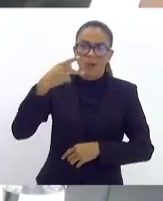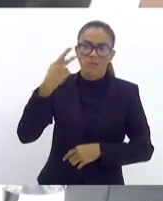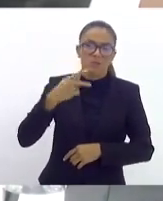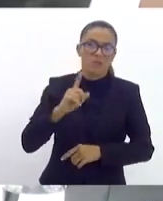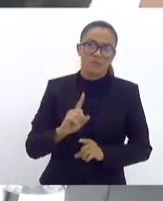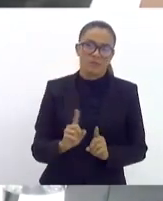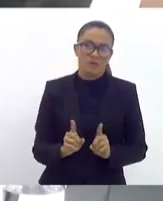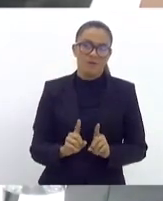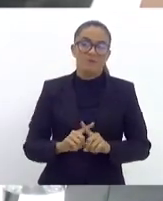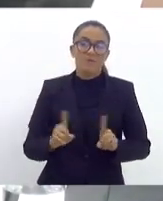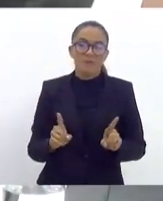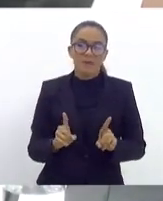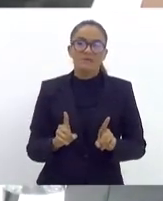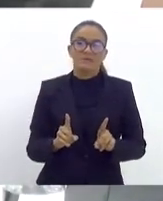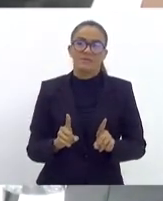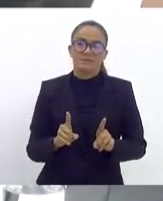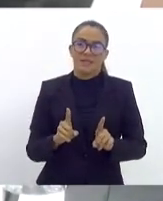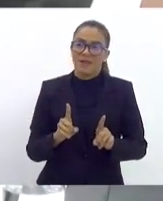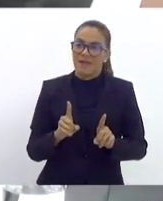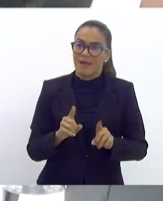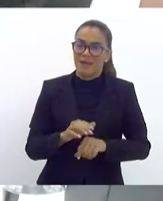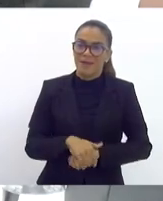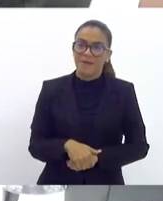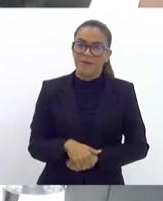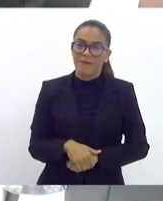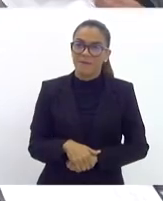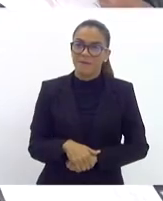a corrigir a letra